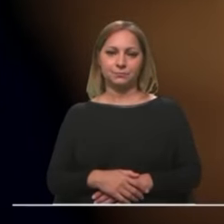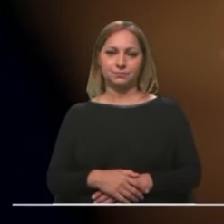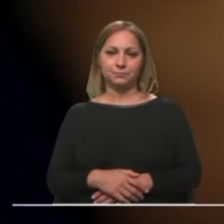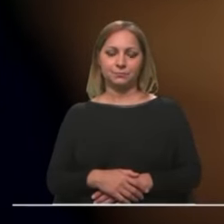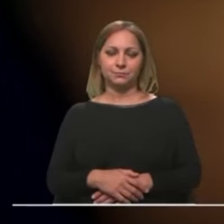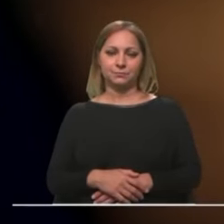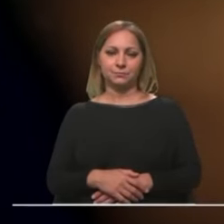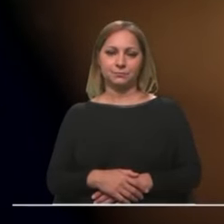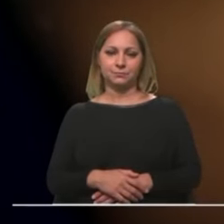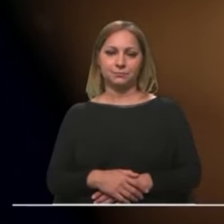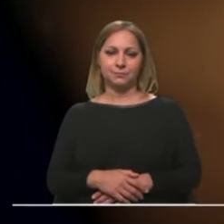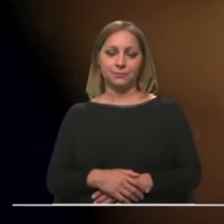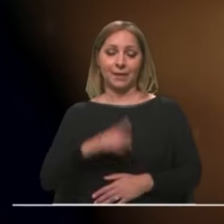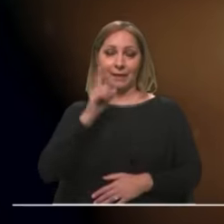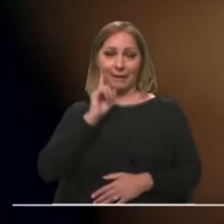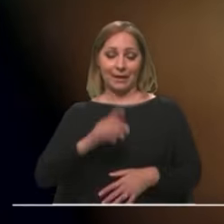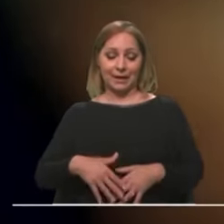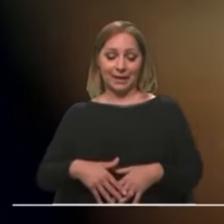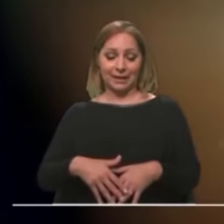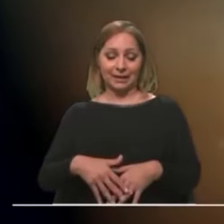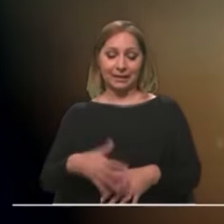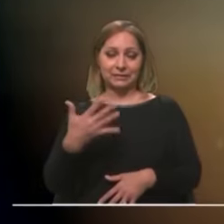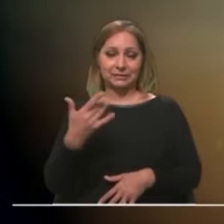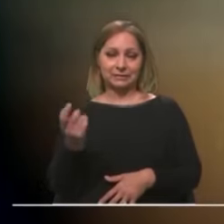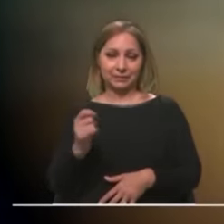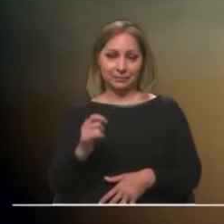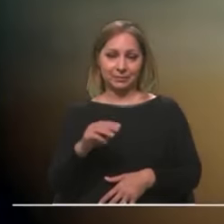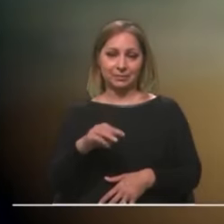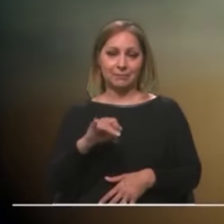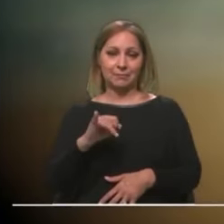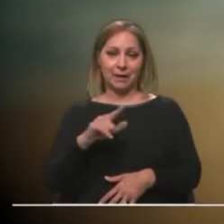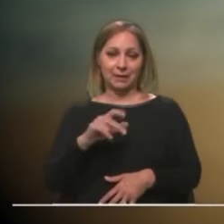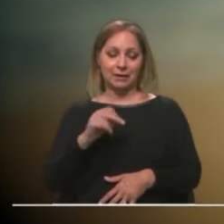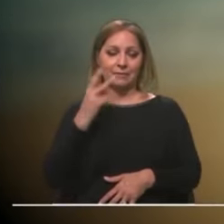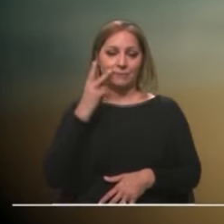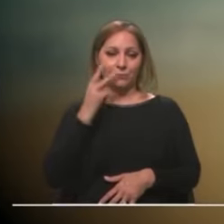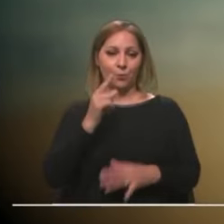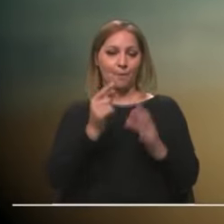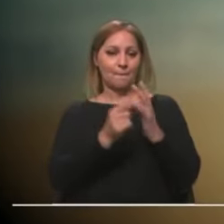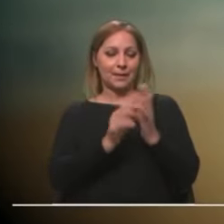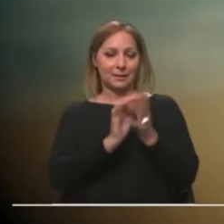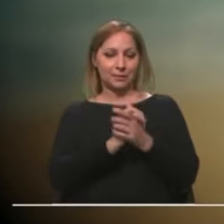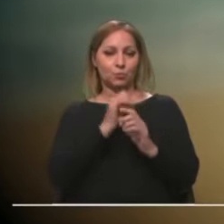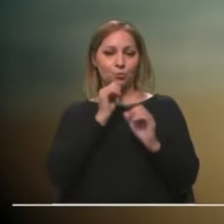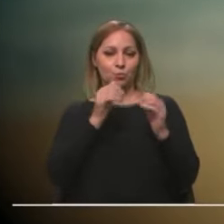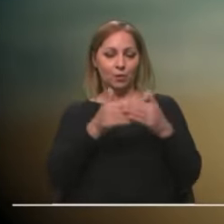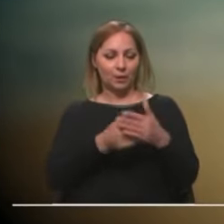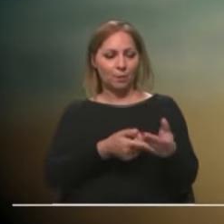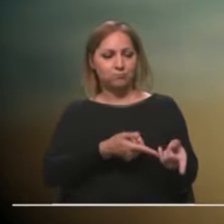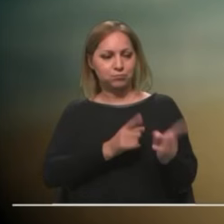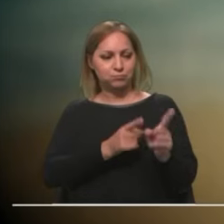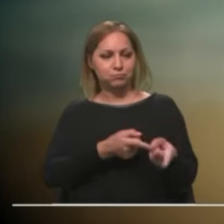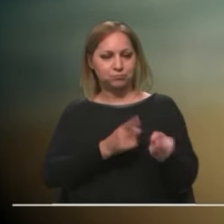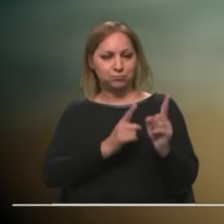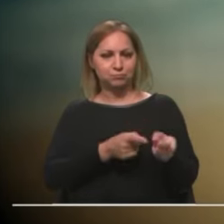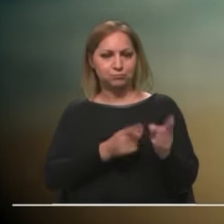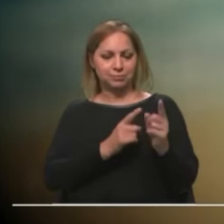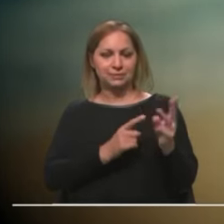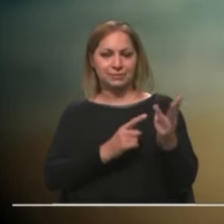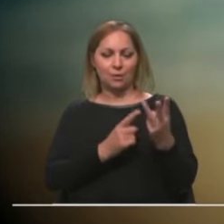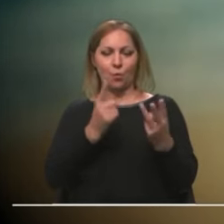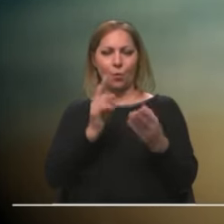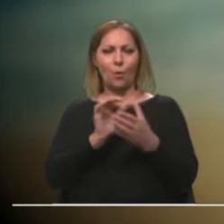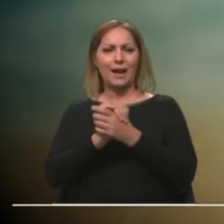família grávida de 5 meses maa viu Alisson ser morto com três tiros dentro de casa disparados por um casal que